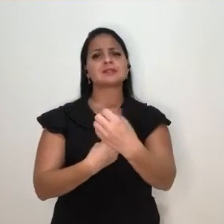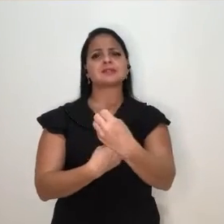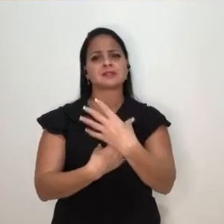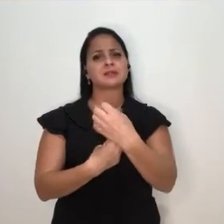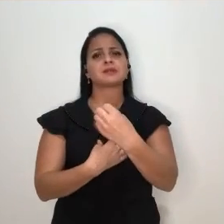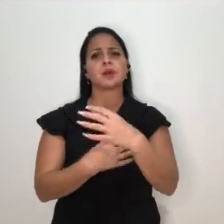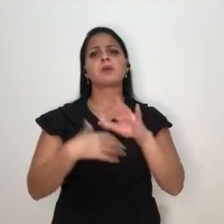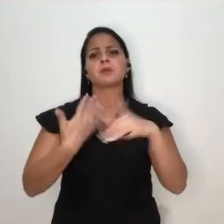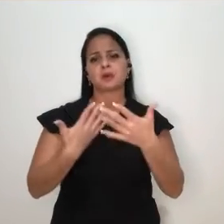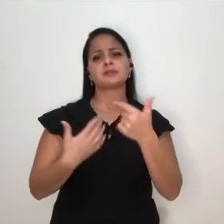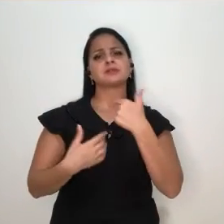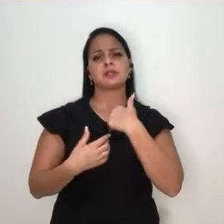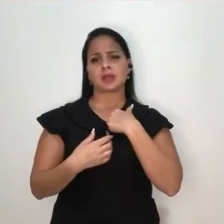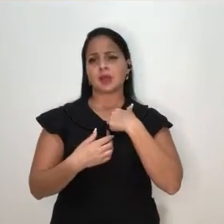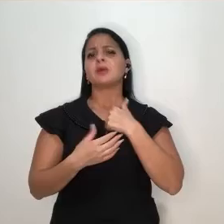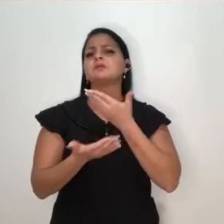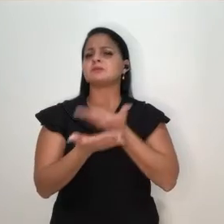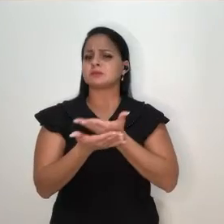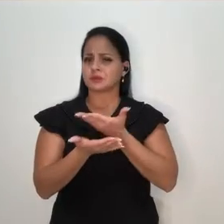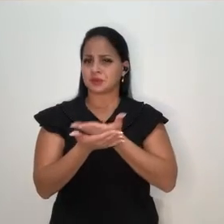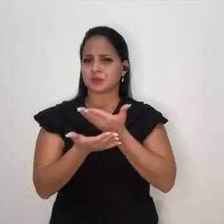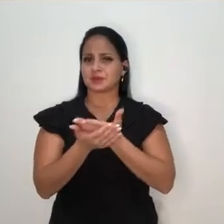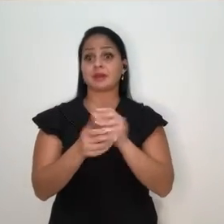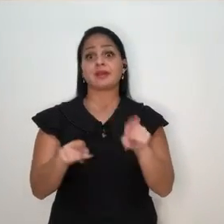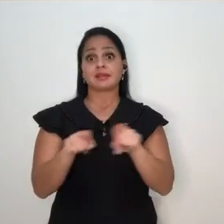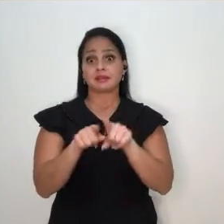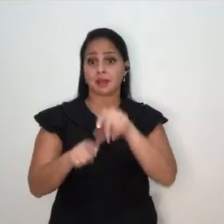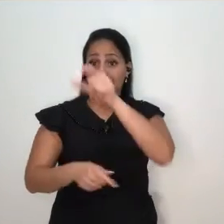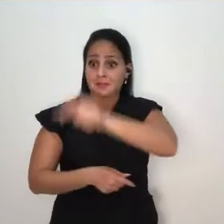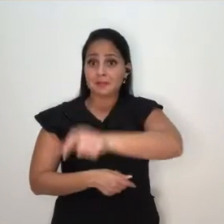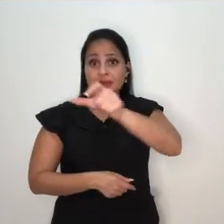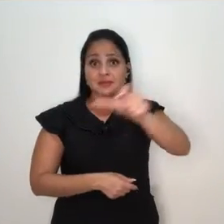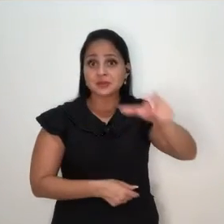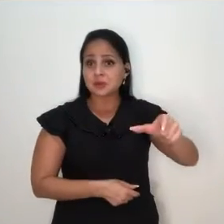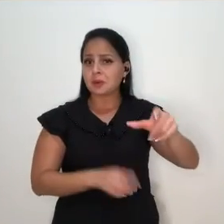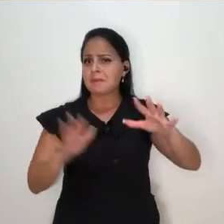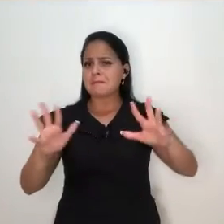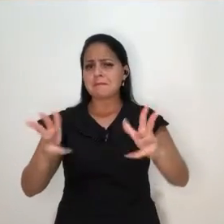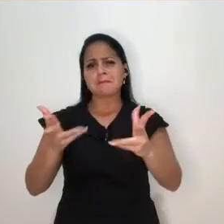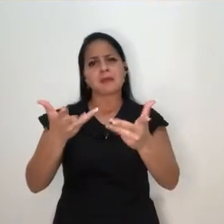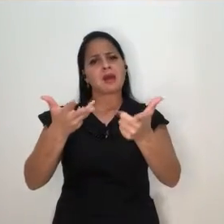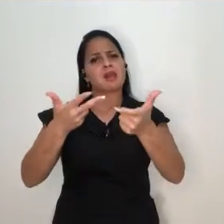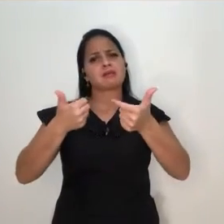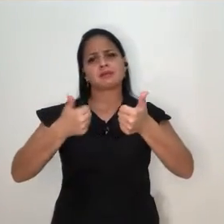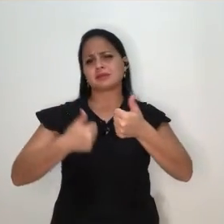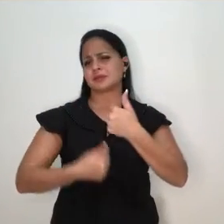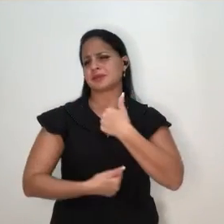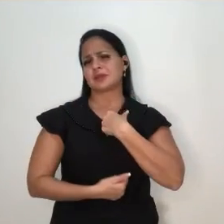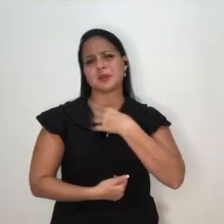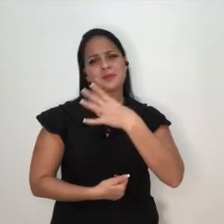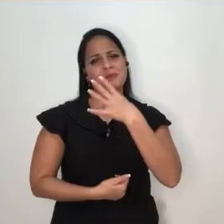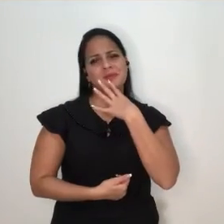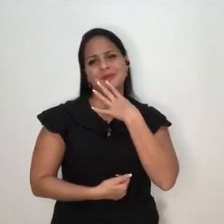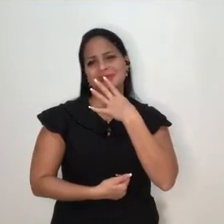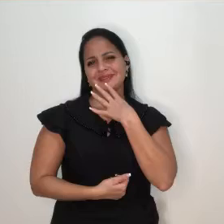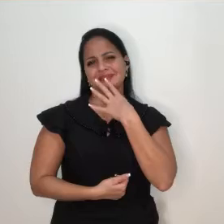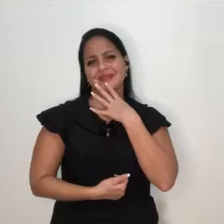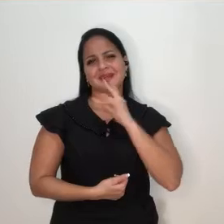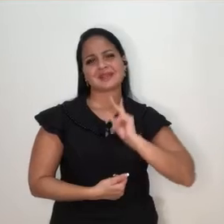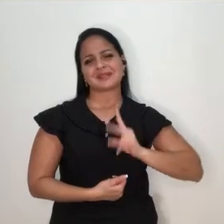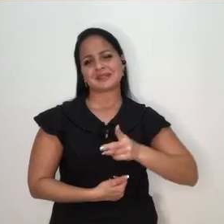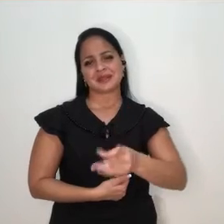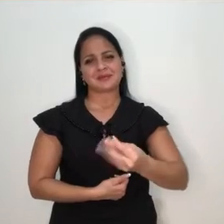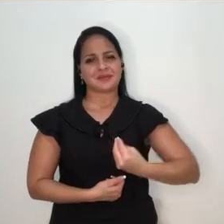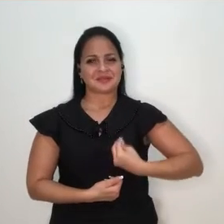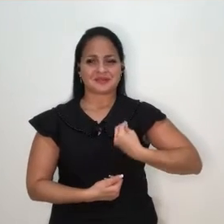agregou enquanto eu estive lá. E sem falar nas pessoas que eu conheci, que valem ainda mais, que eu vou